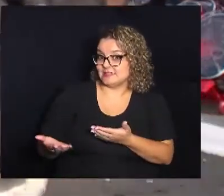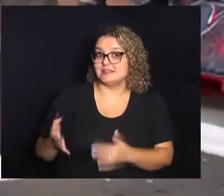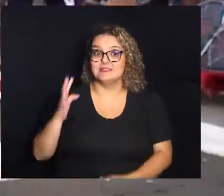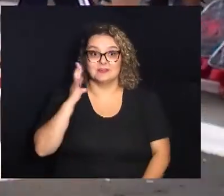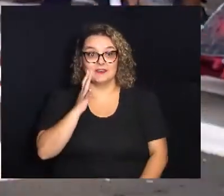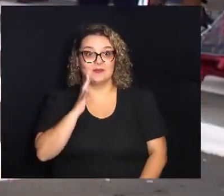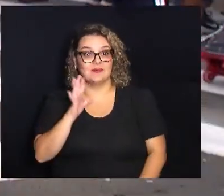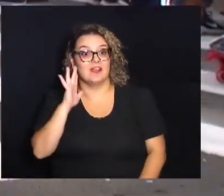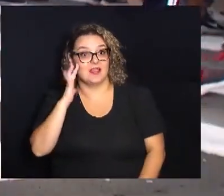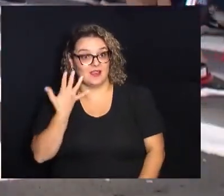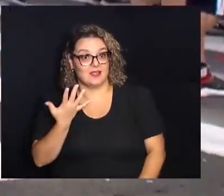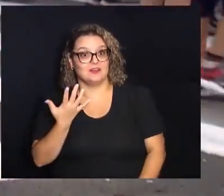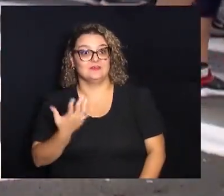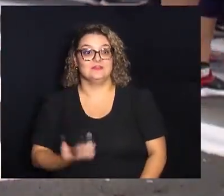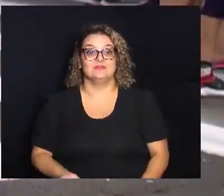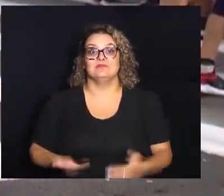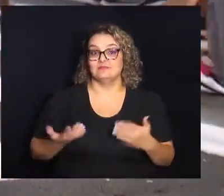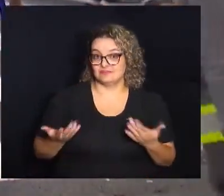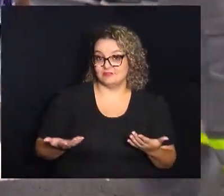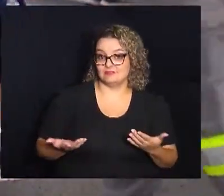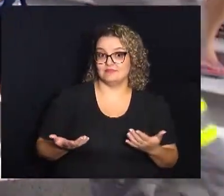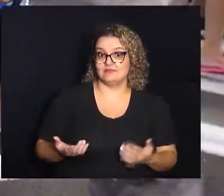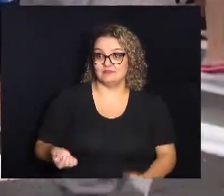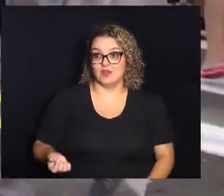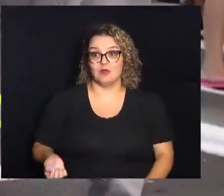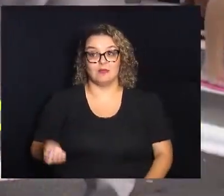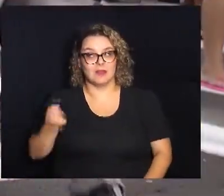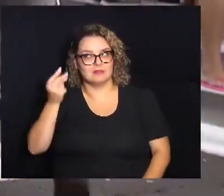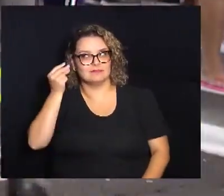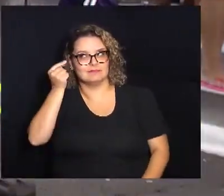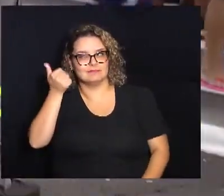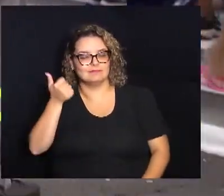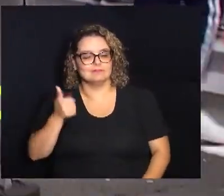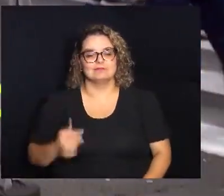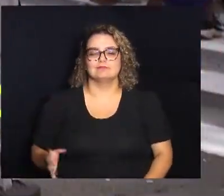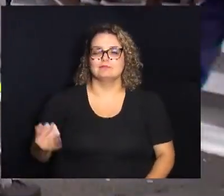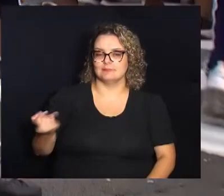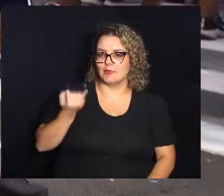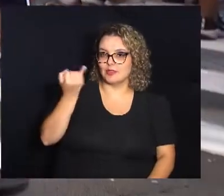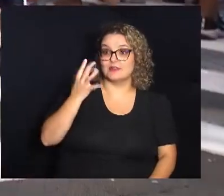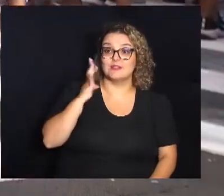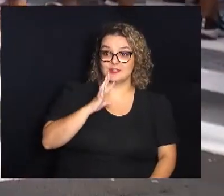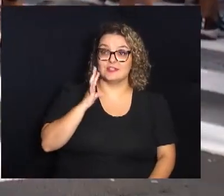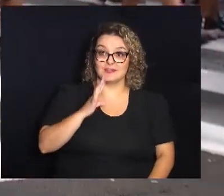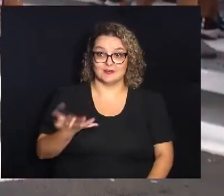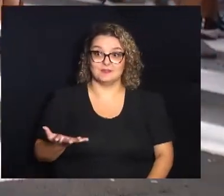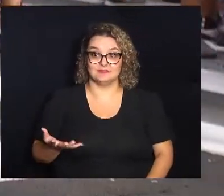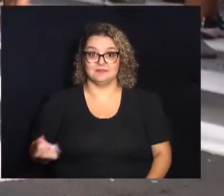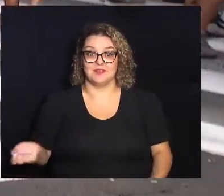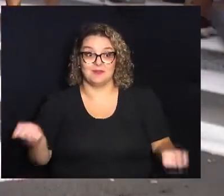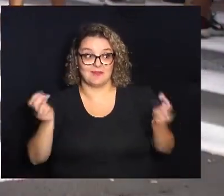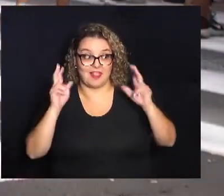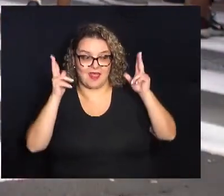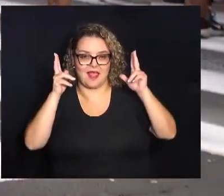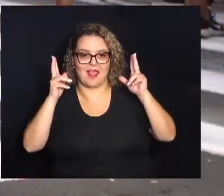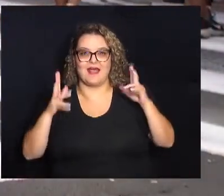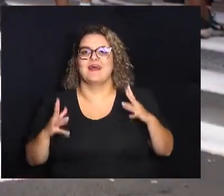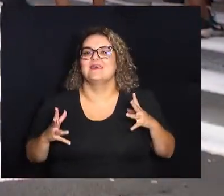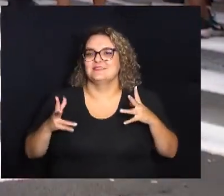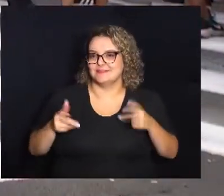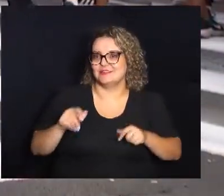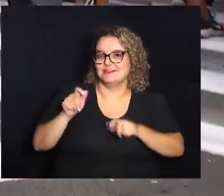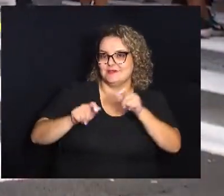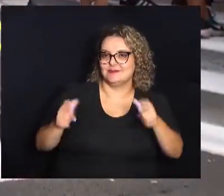acho que foi realmente uma sacada bacana, interessante, porque está chamando, claro, a atenção das